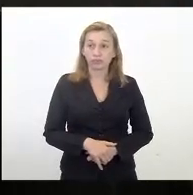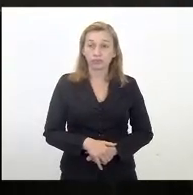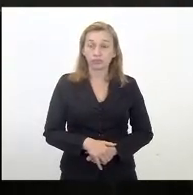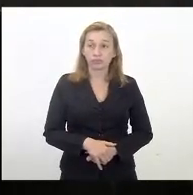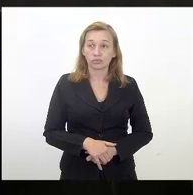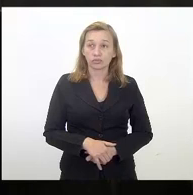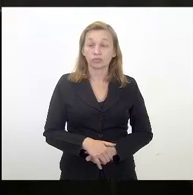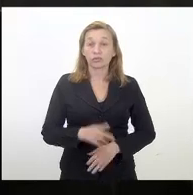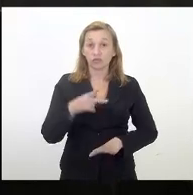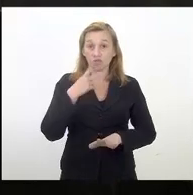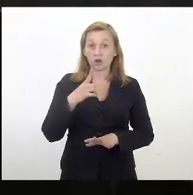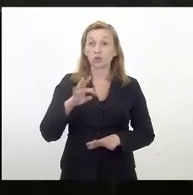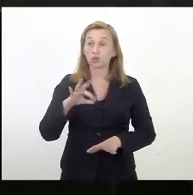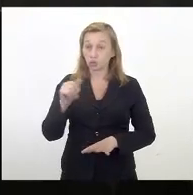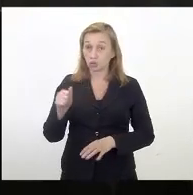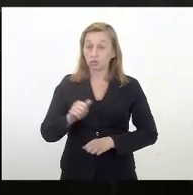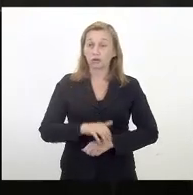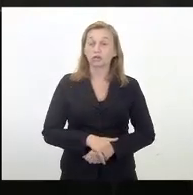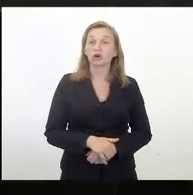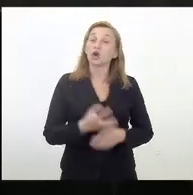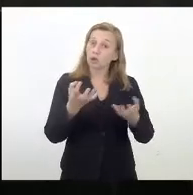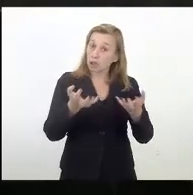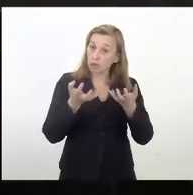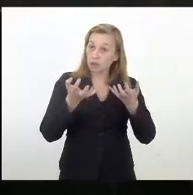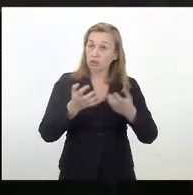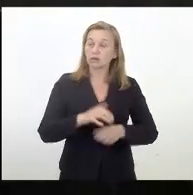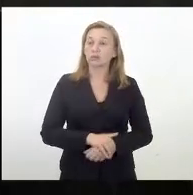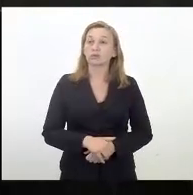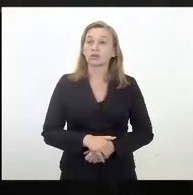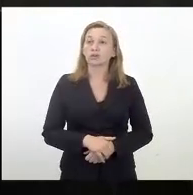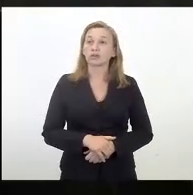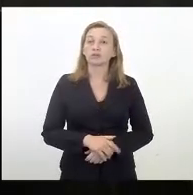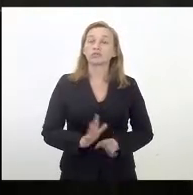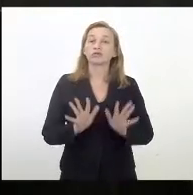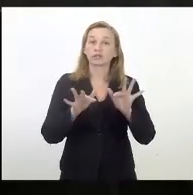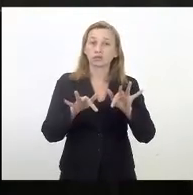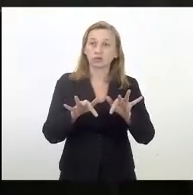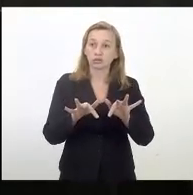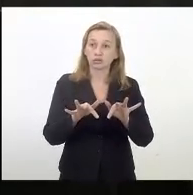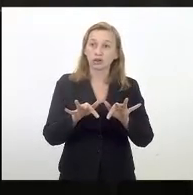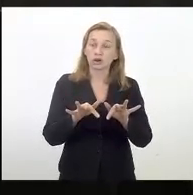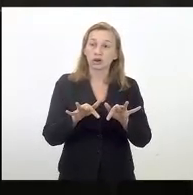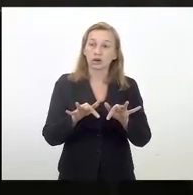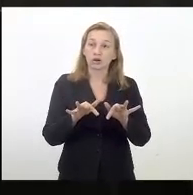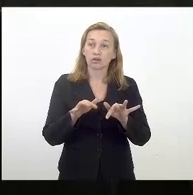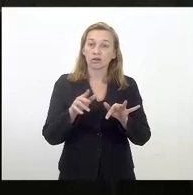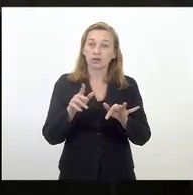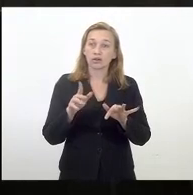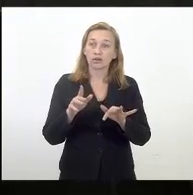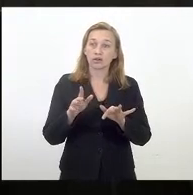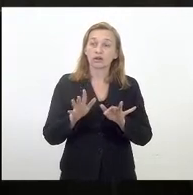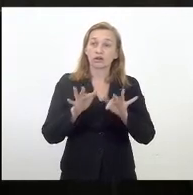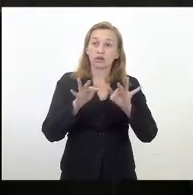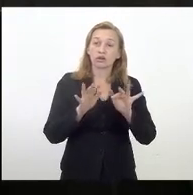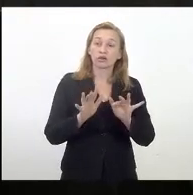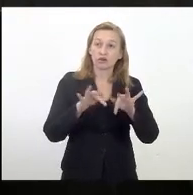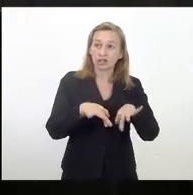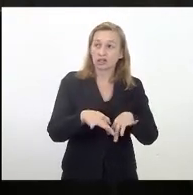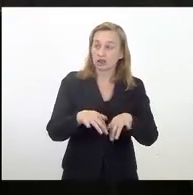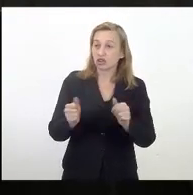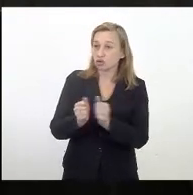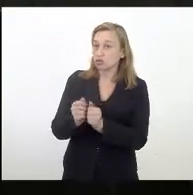dito isso eu queria em complementação da fala do deputado André